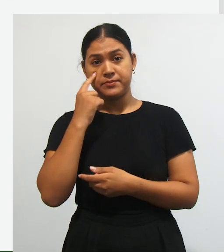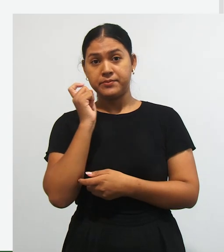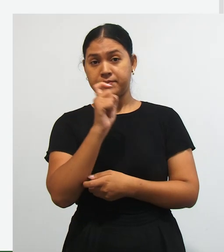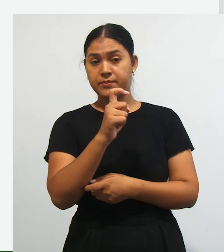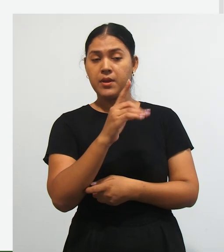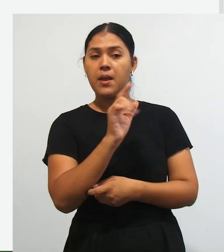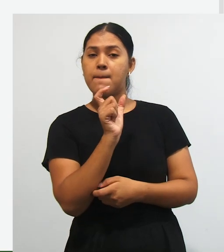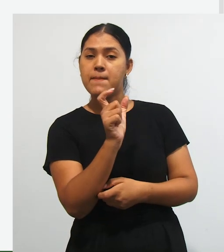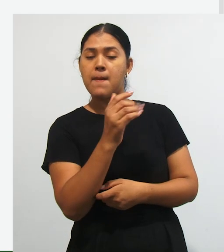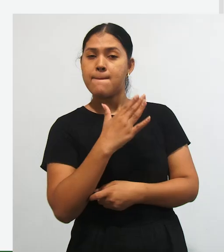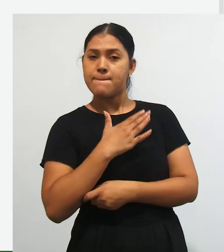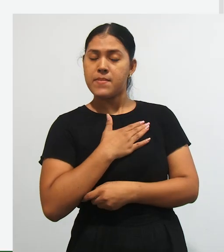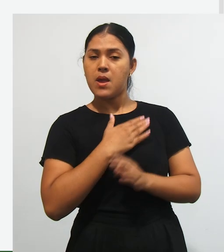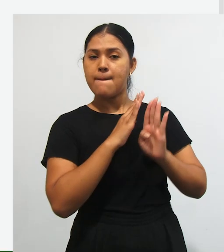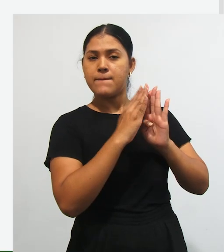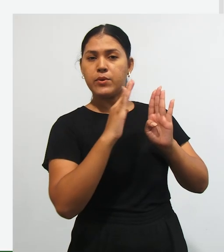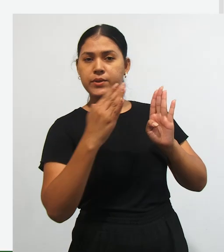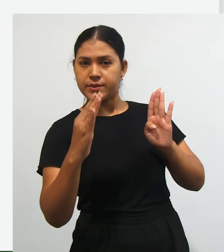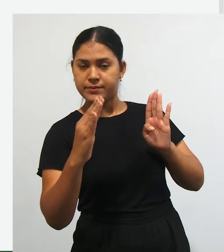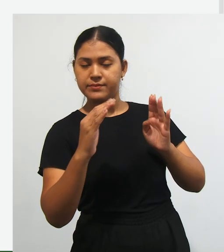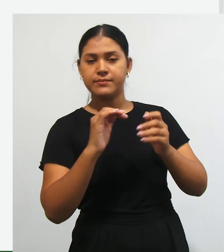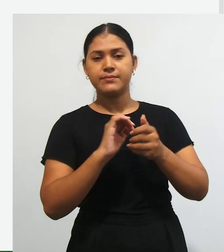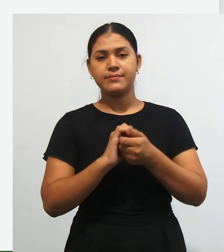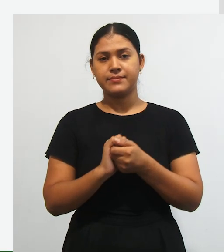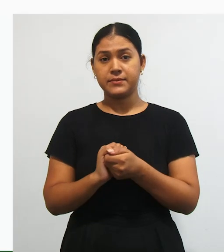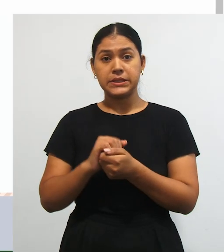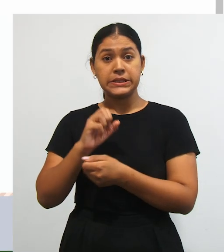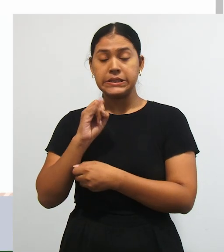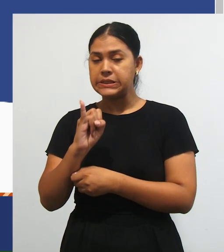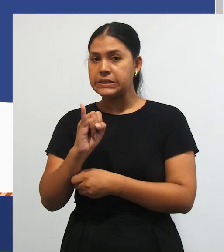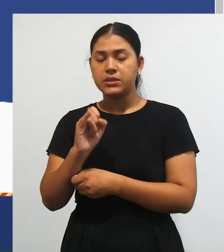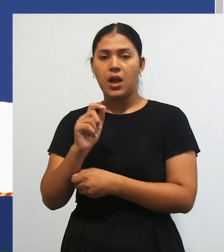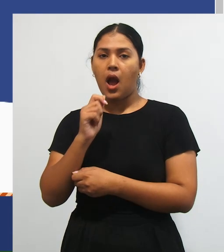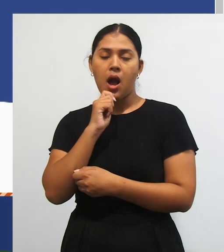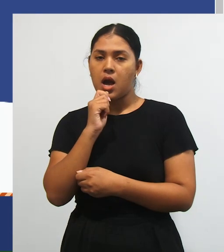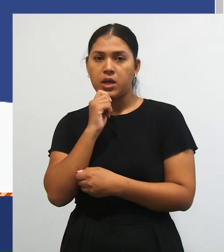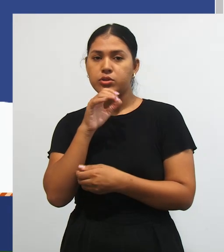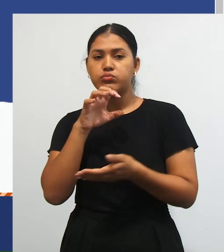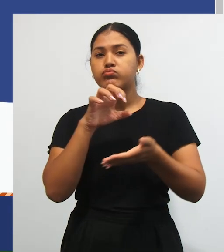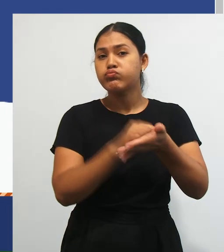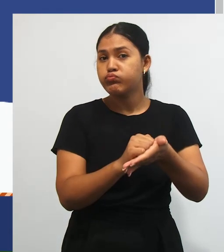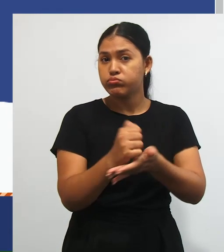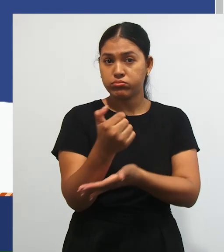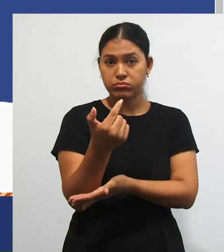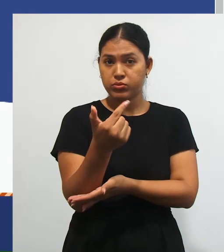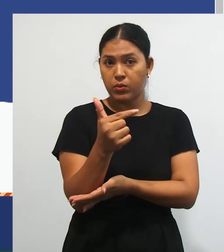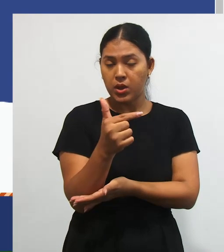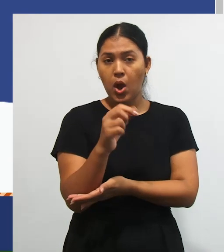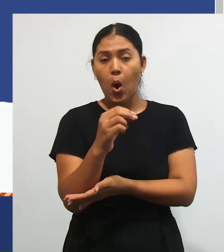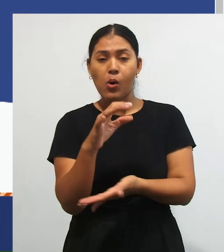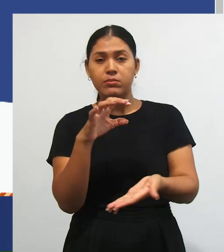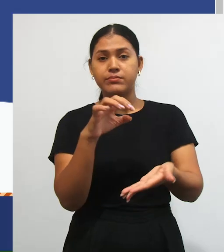Minha biblioteca. Se você não estiver logado no Swap, toda vez que você